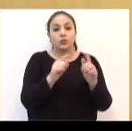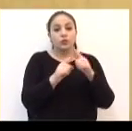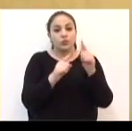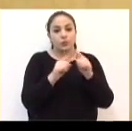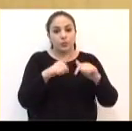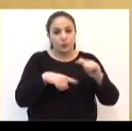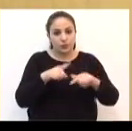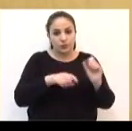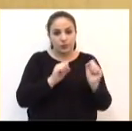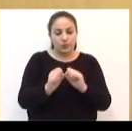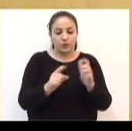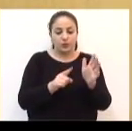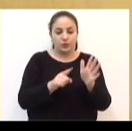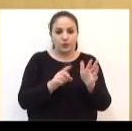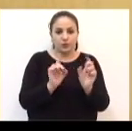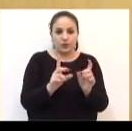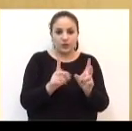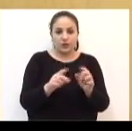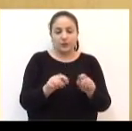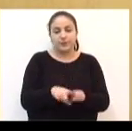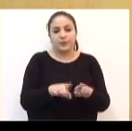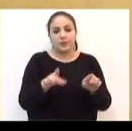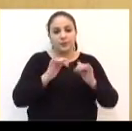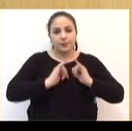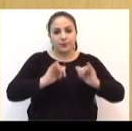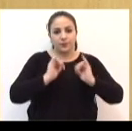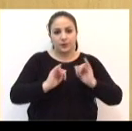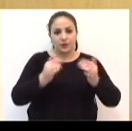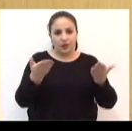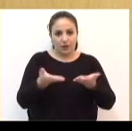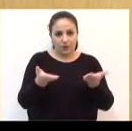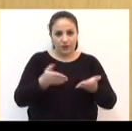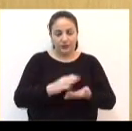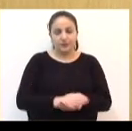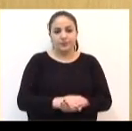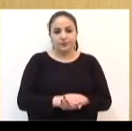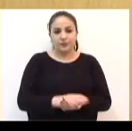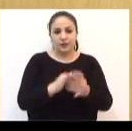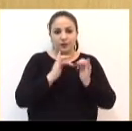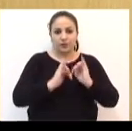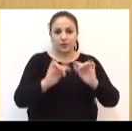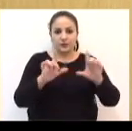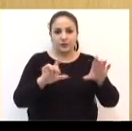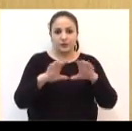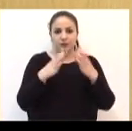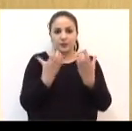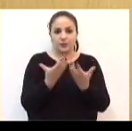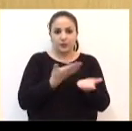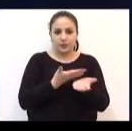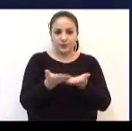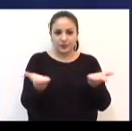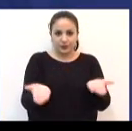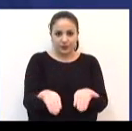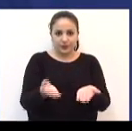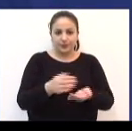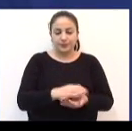critérios. Estas e outras informações a partir de agora. O Jornal da Câmara já está no ar.